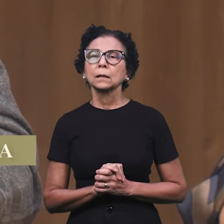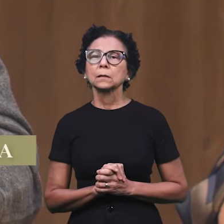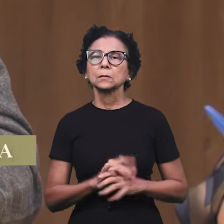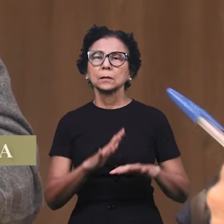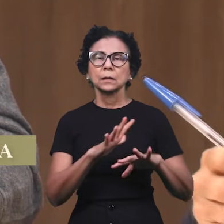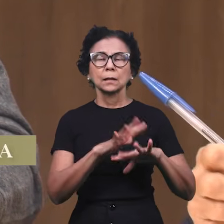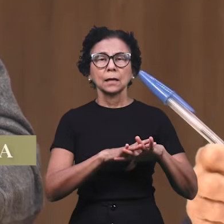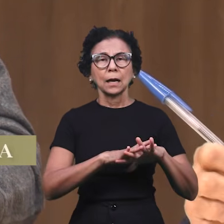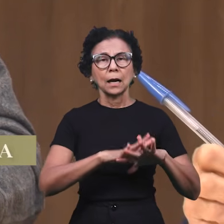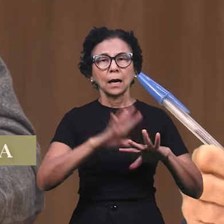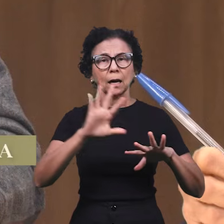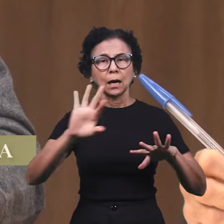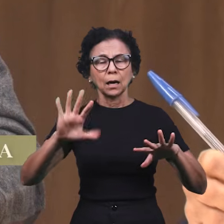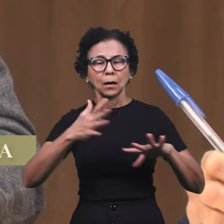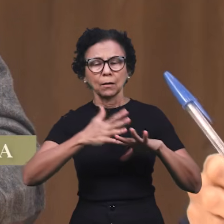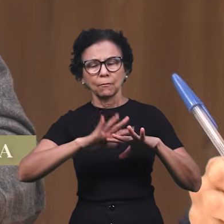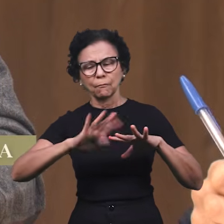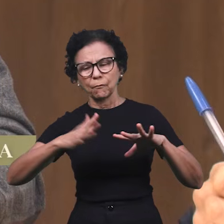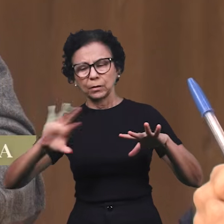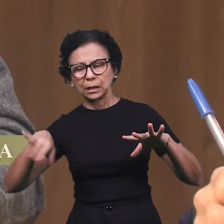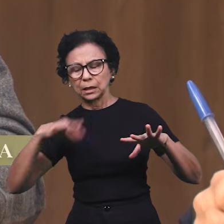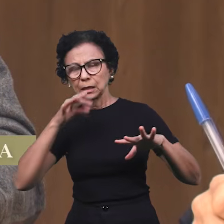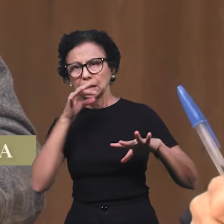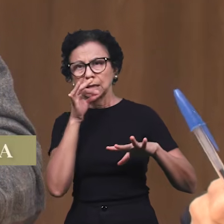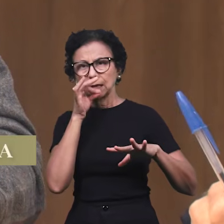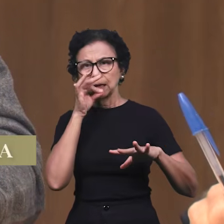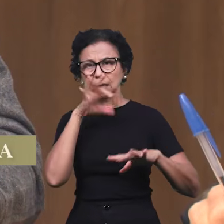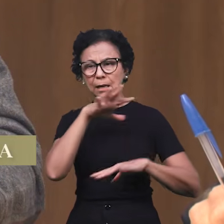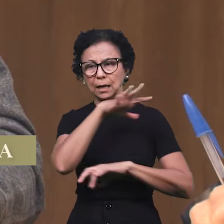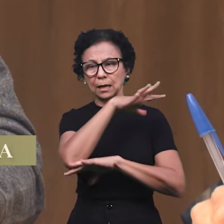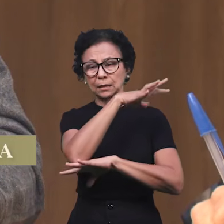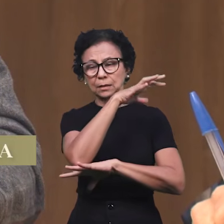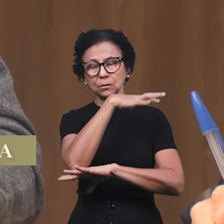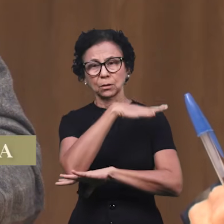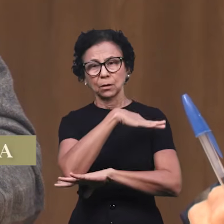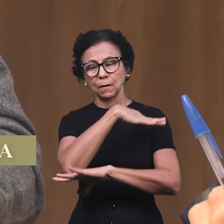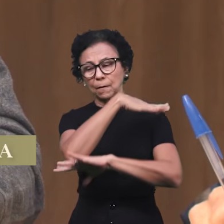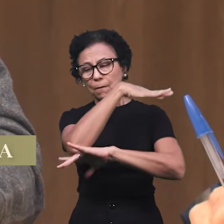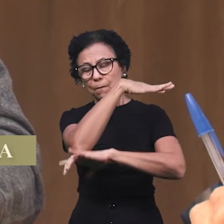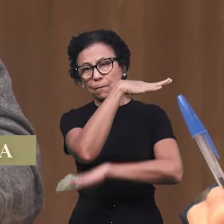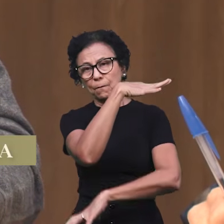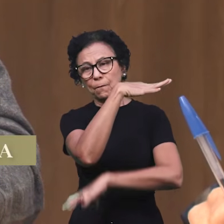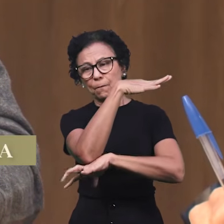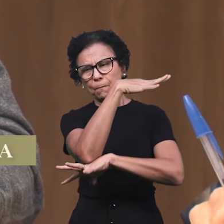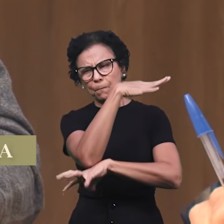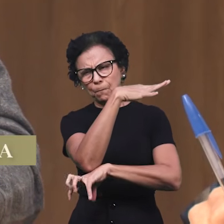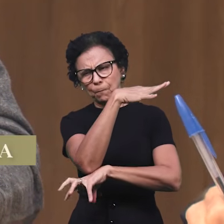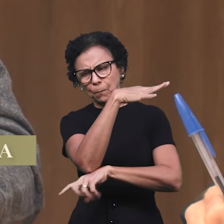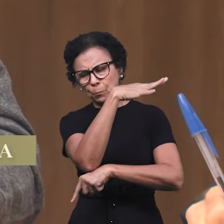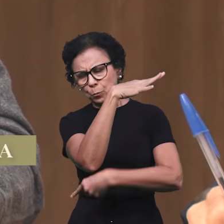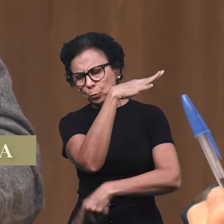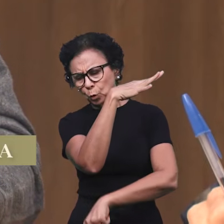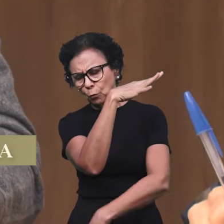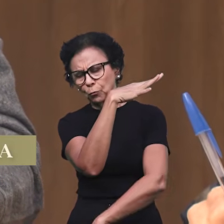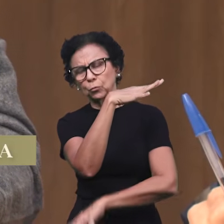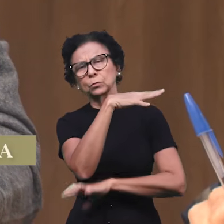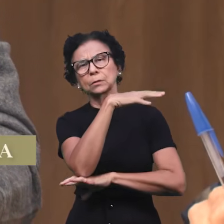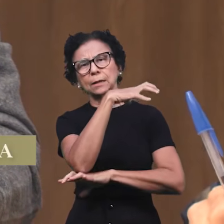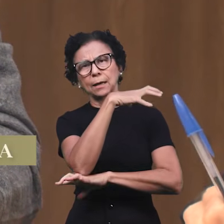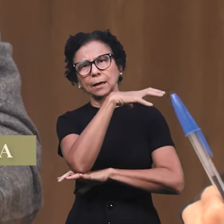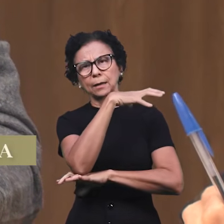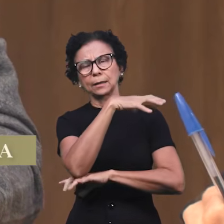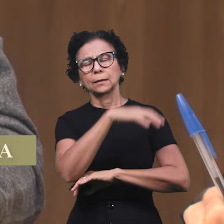e a videira ela tem uma capacidade de alcançar uma profundidade de até 1 metro de profundidade.